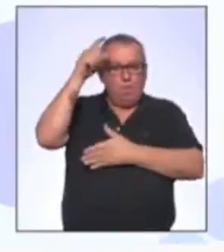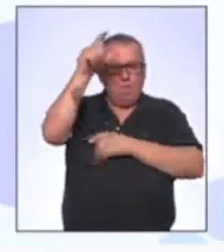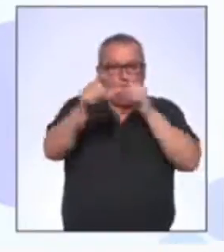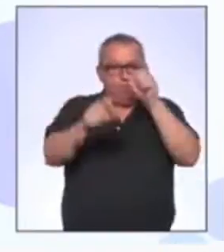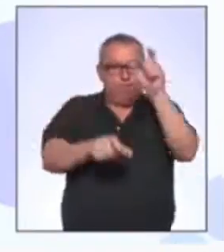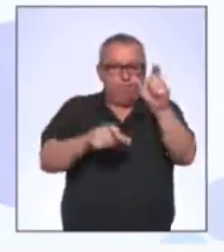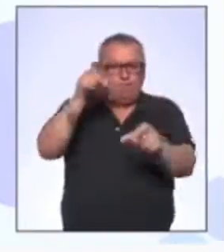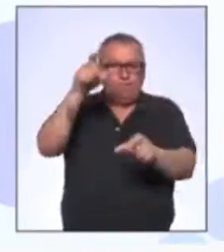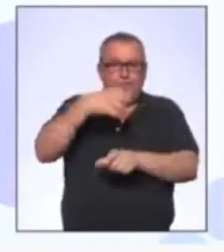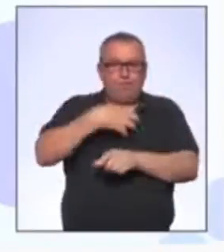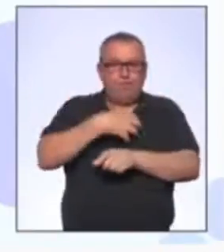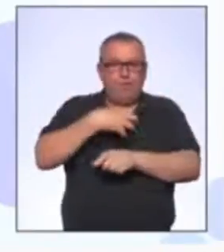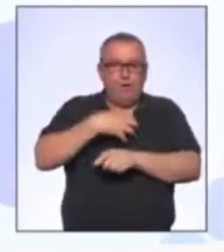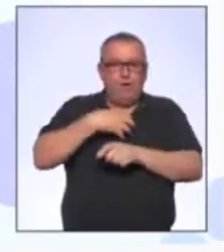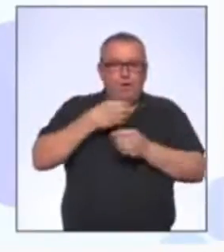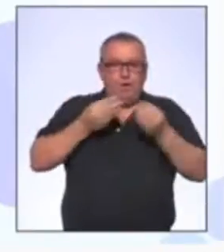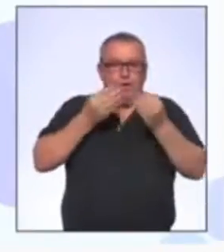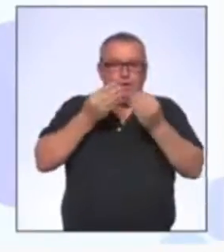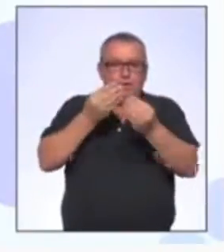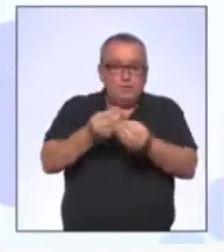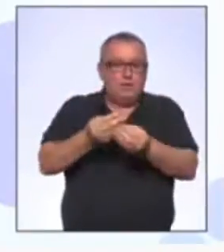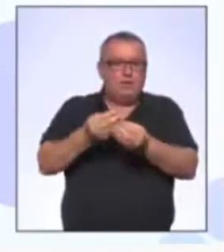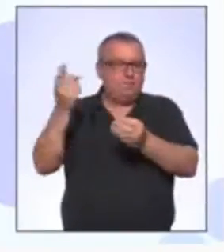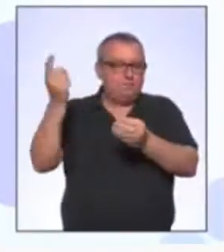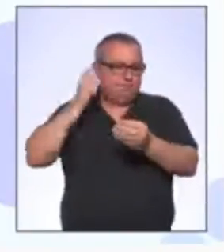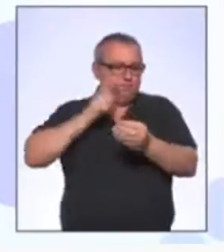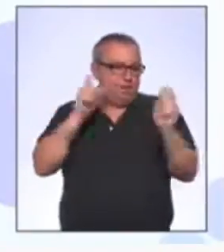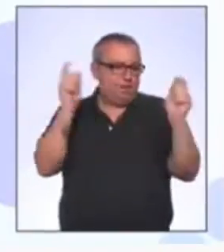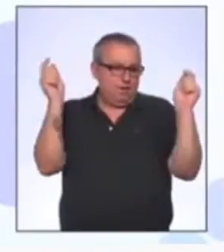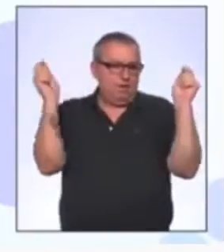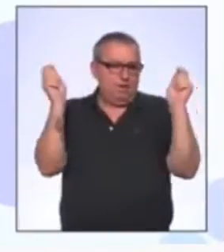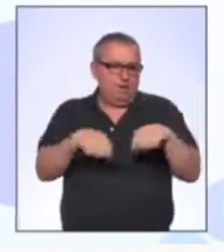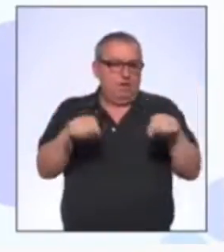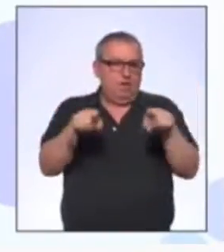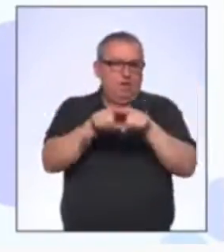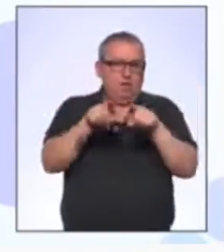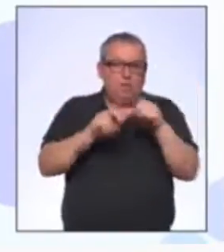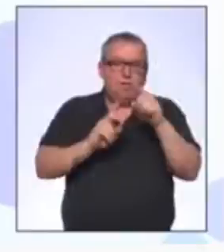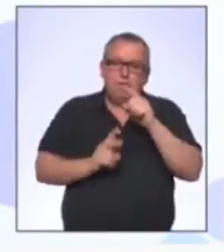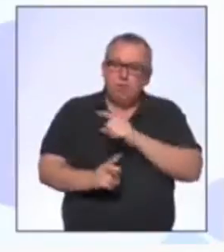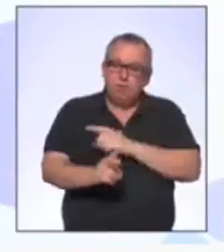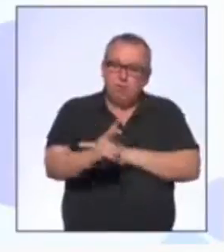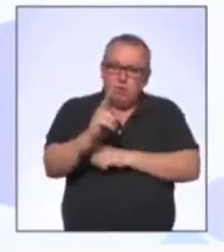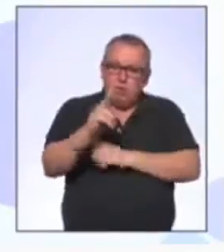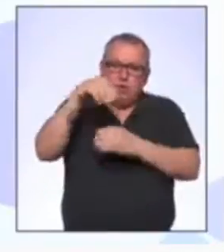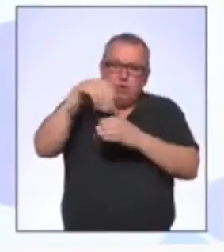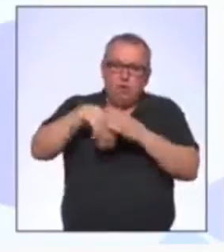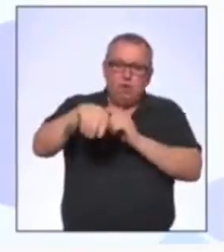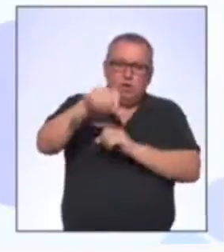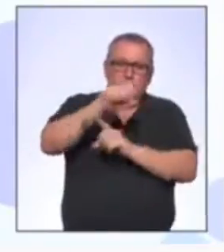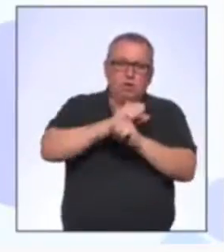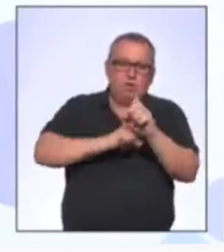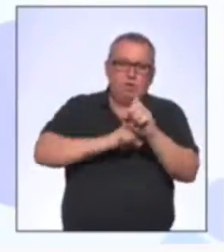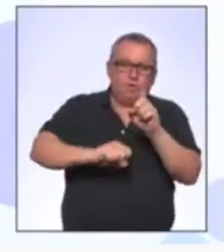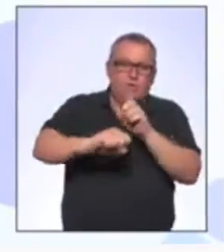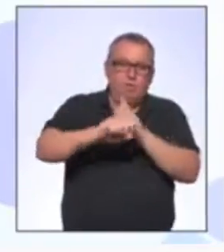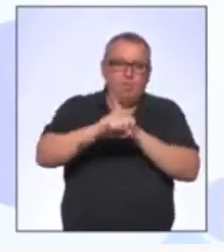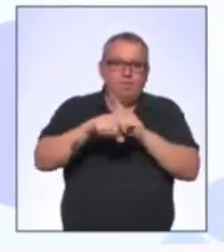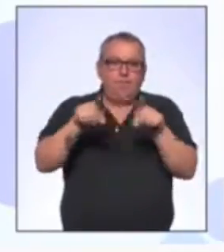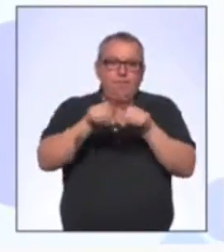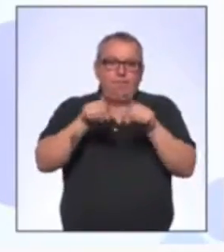pessoas uma forma de reabilitá-los para que eles pudessem continuar na sociedade e